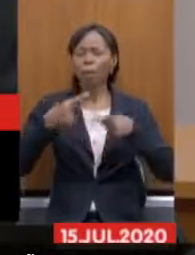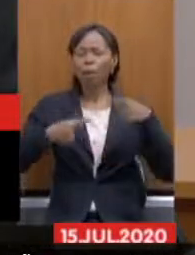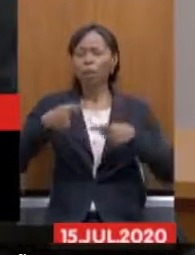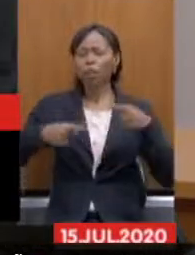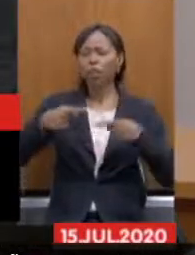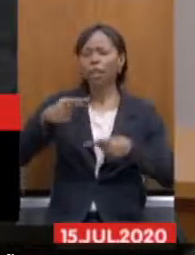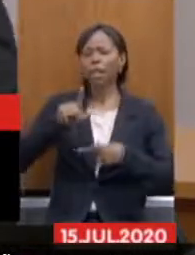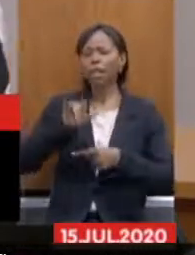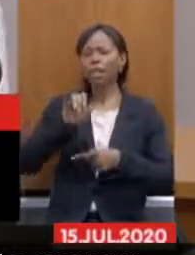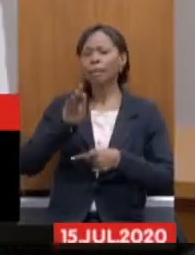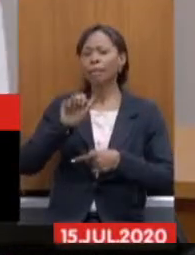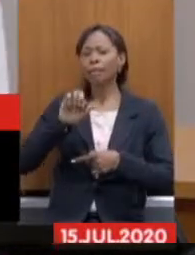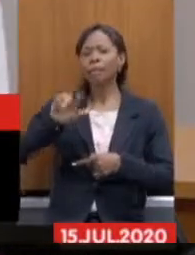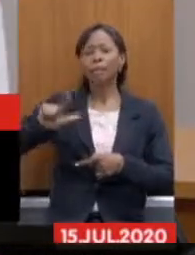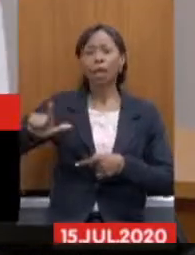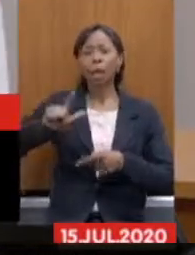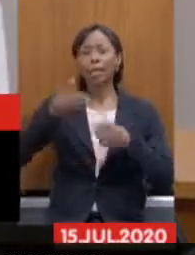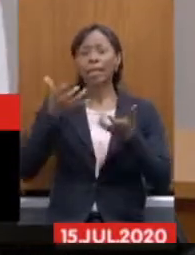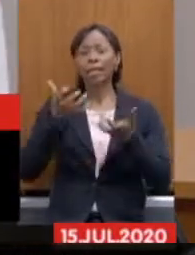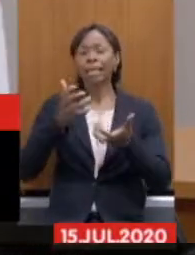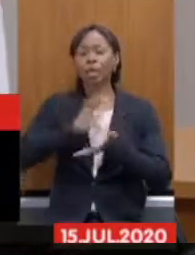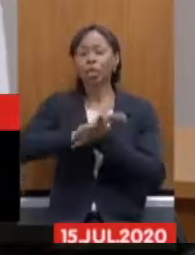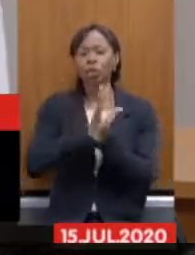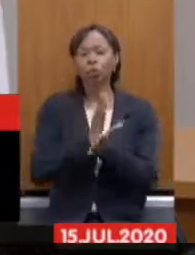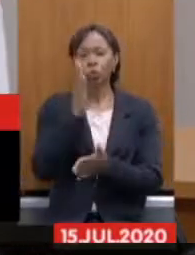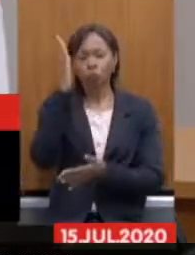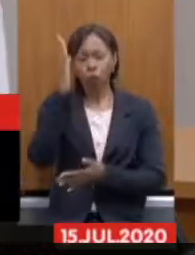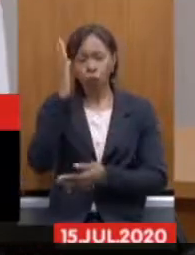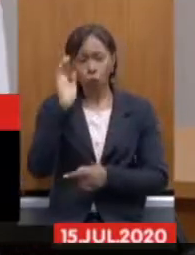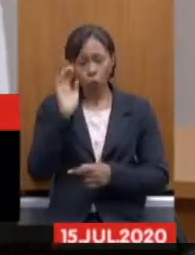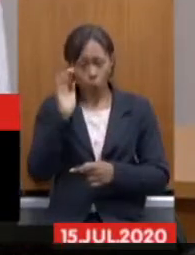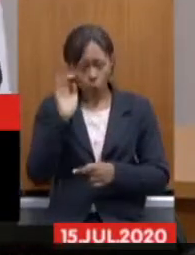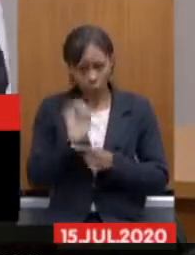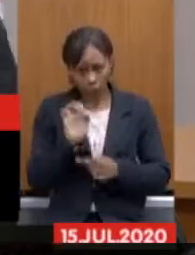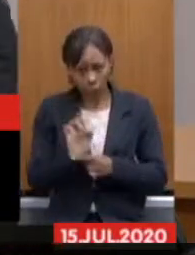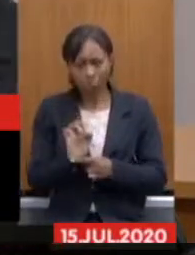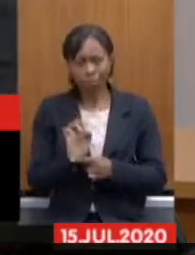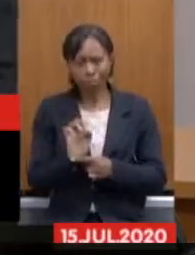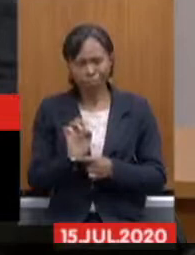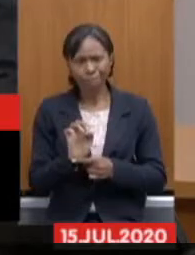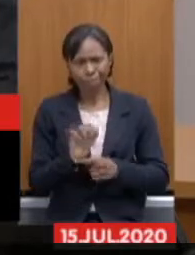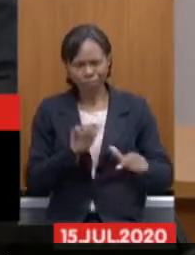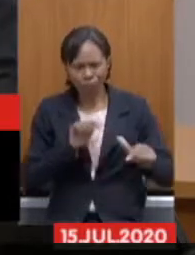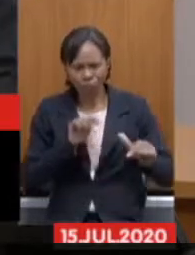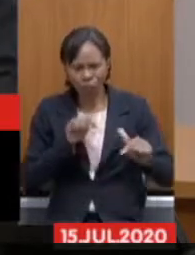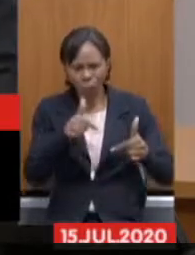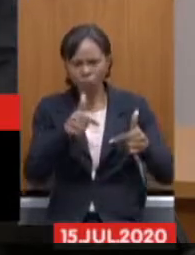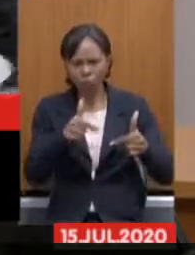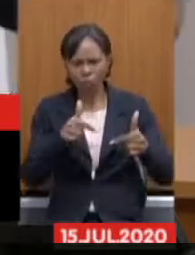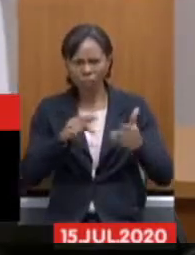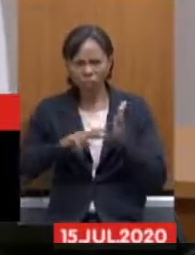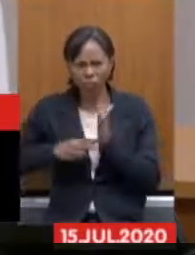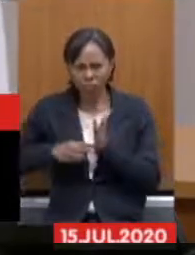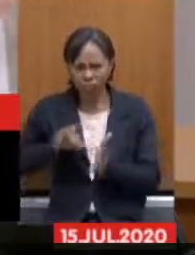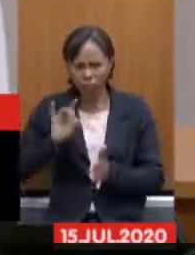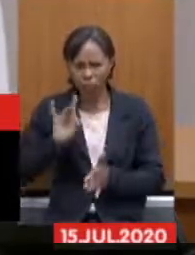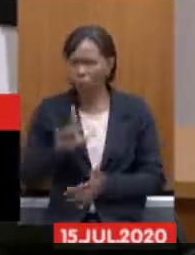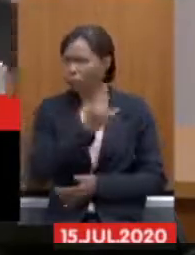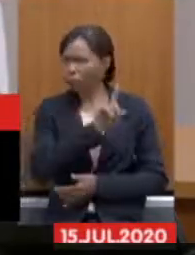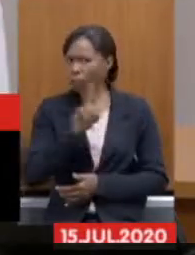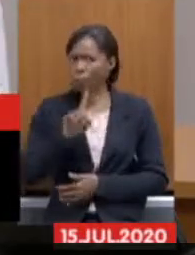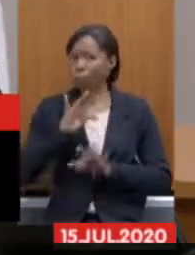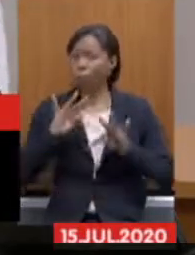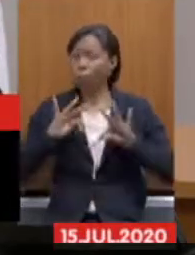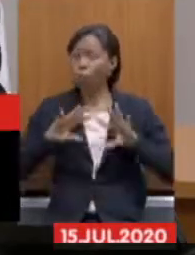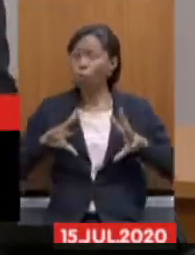liberal que quer desmontar um status e essa não é uma luta só do sintap ela é uma luta de todos